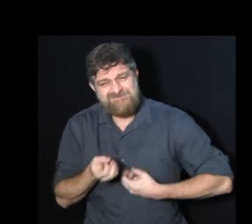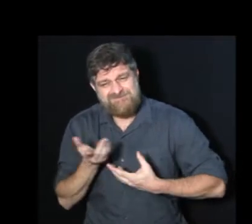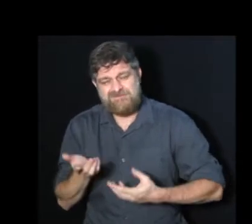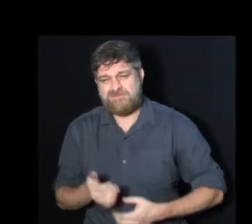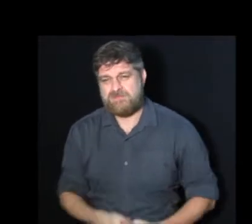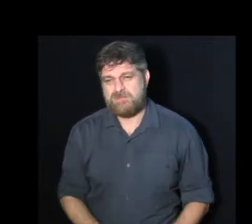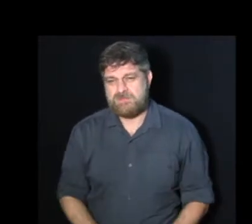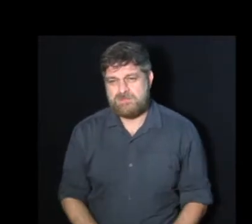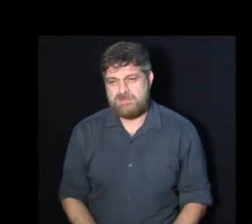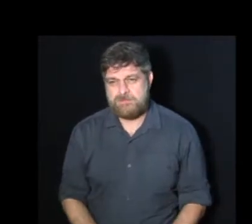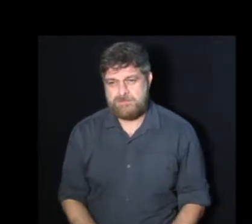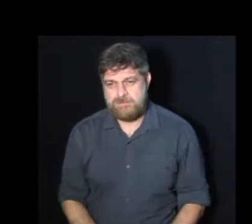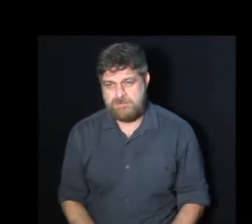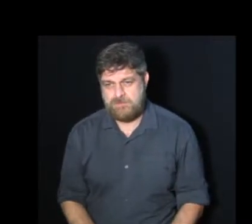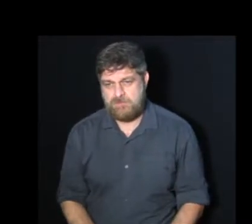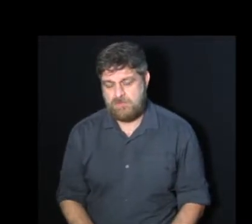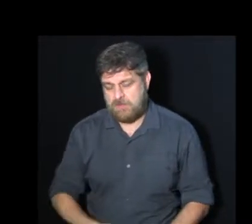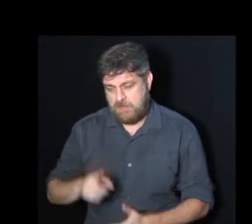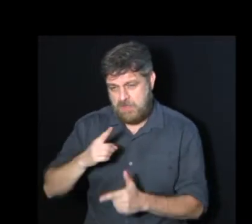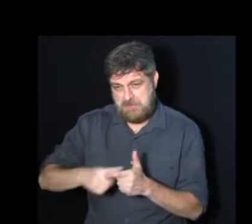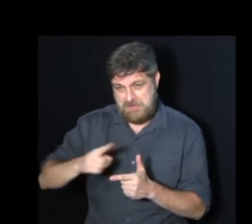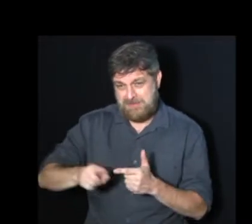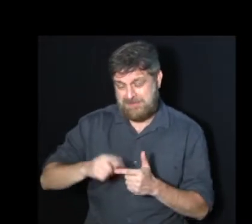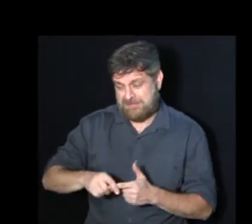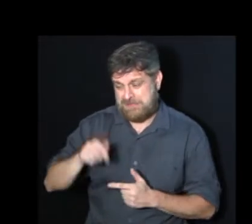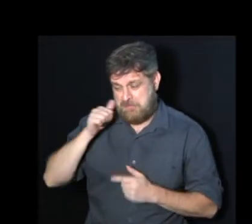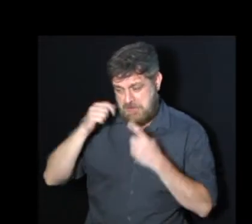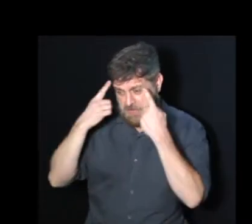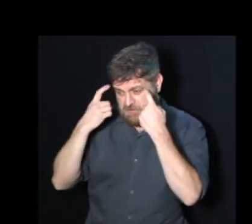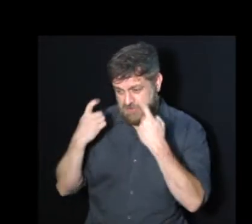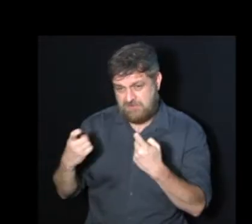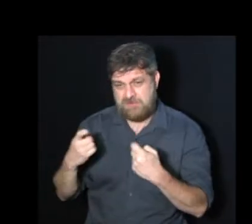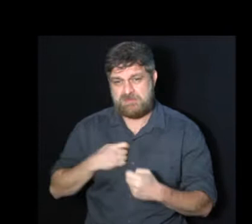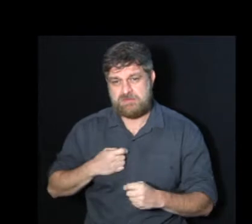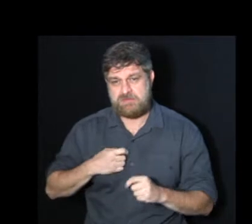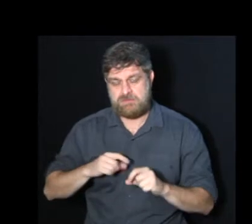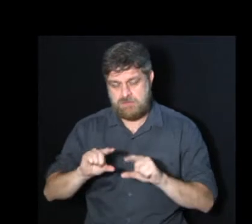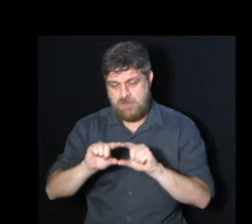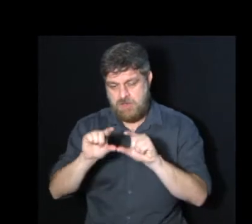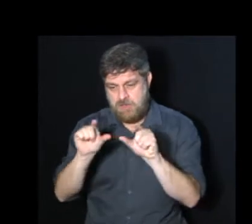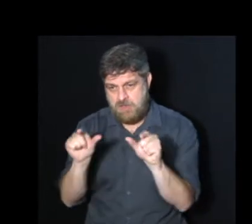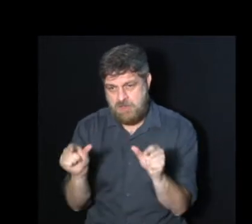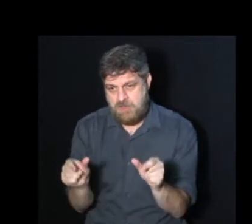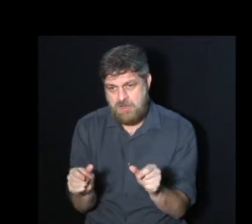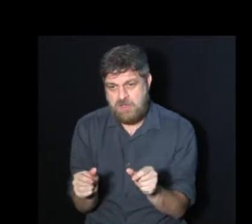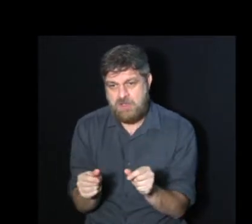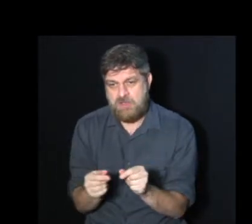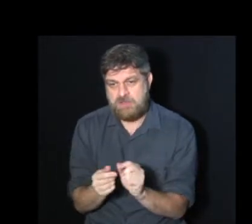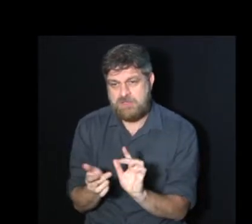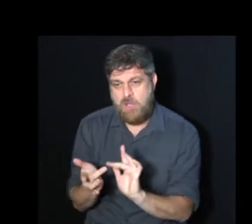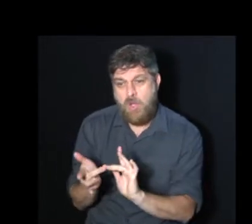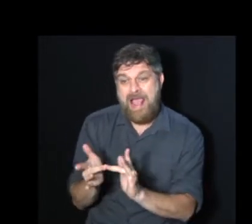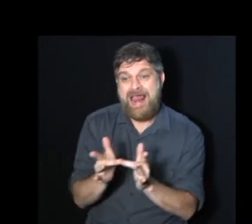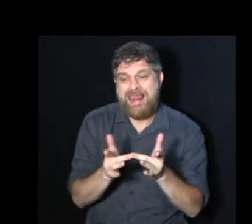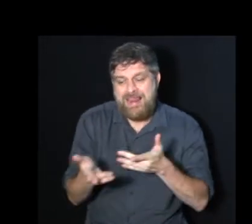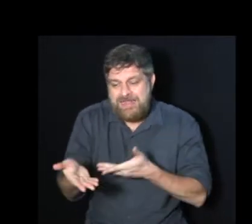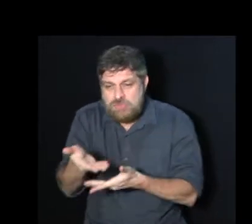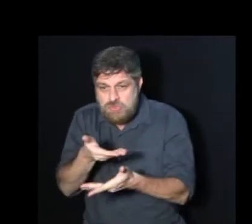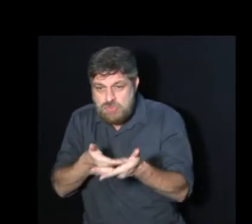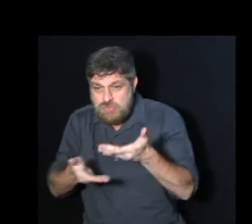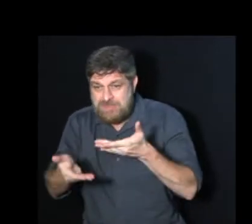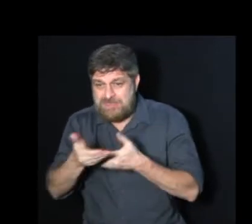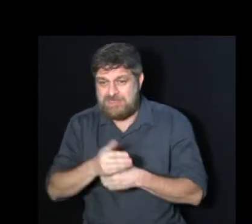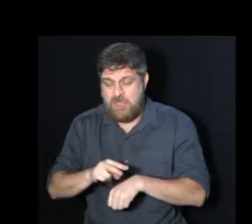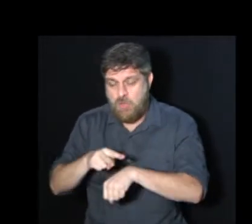dessas situações de violência, passando por um modelo relacional, que passa não